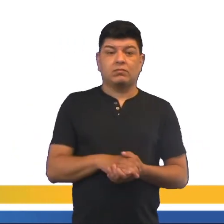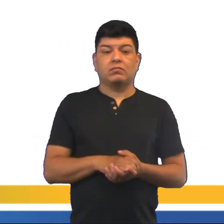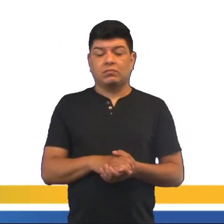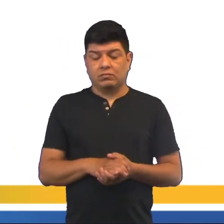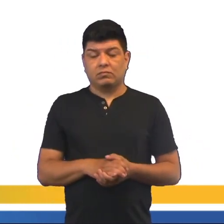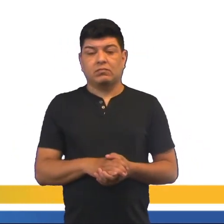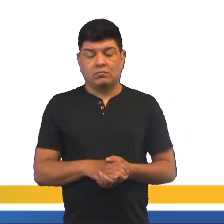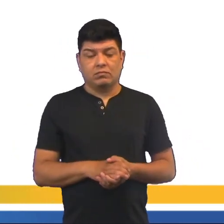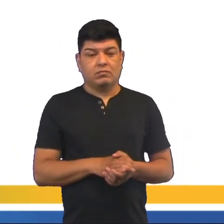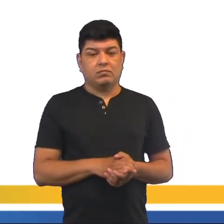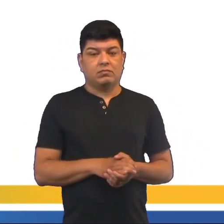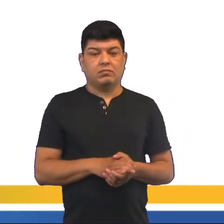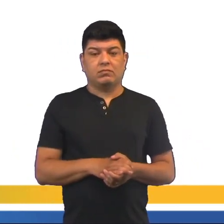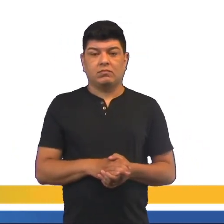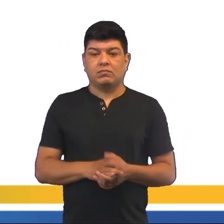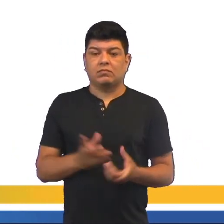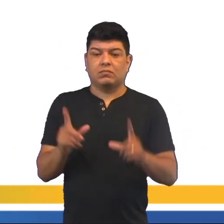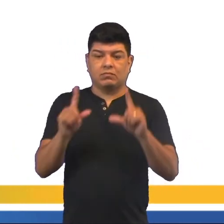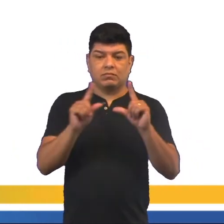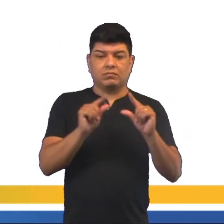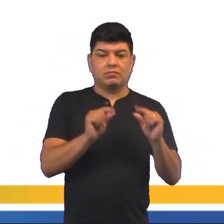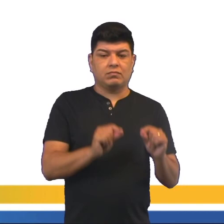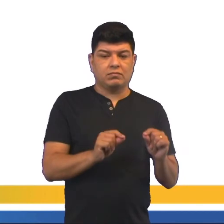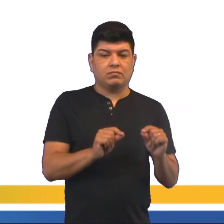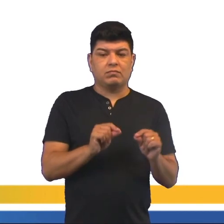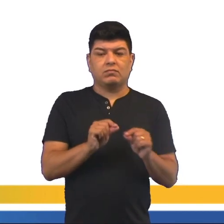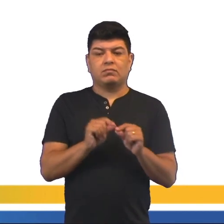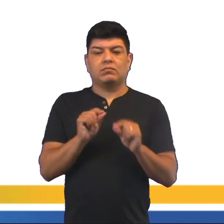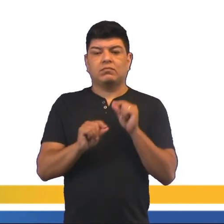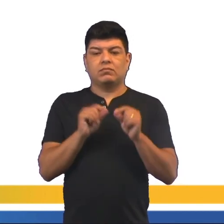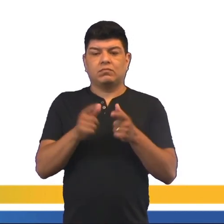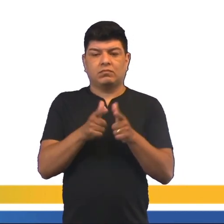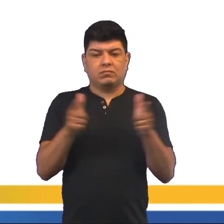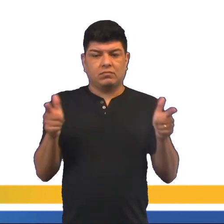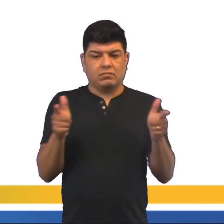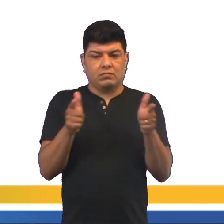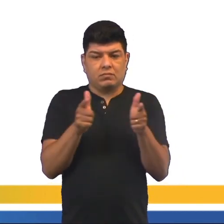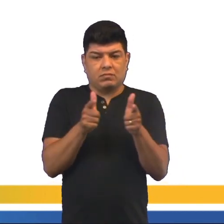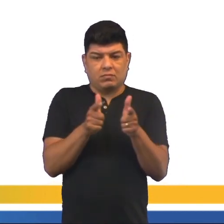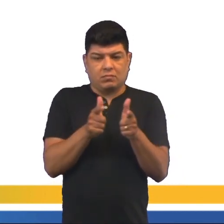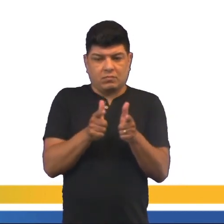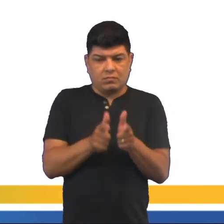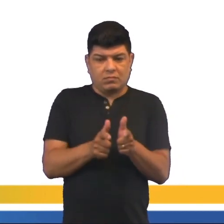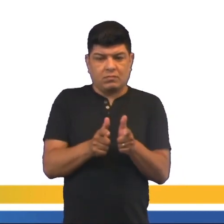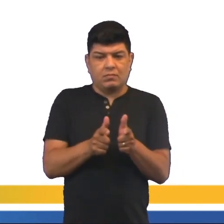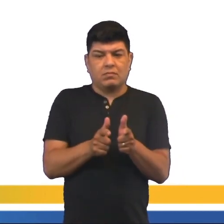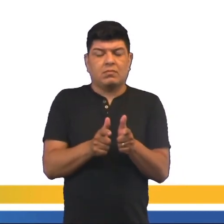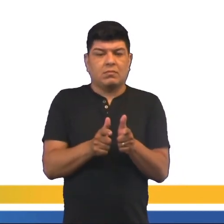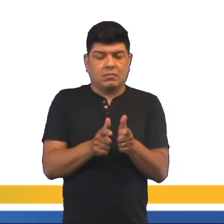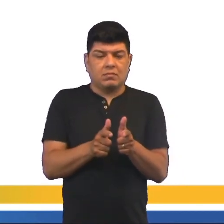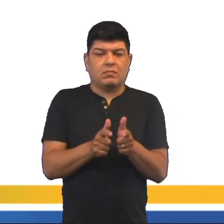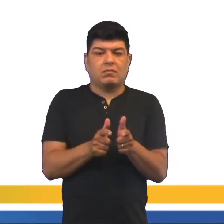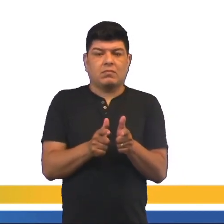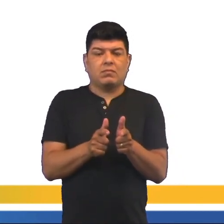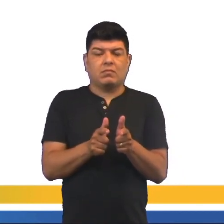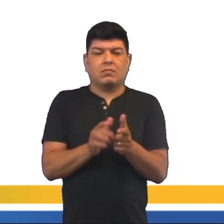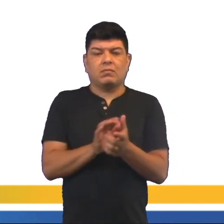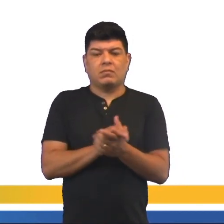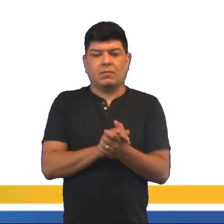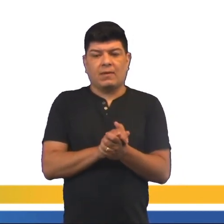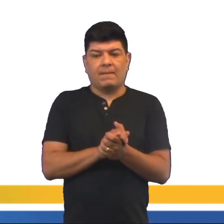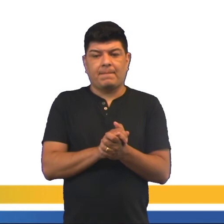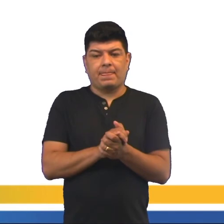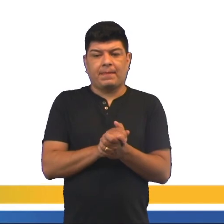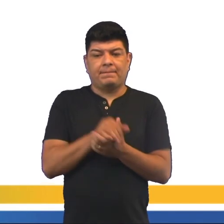perímetro, se ele for reduzido, ele vai diminuir o tamanho na proporção que ele foi